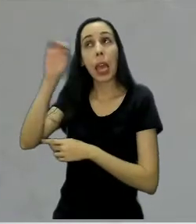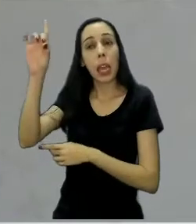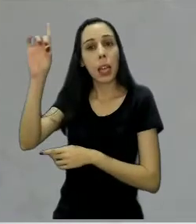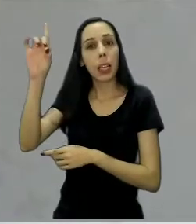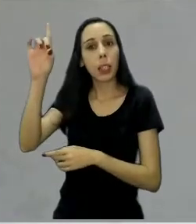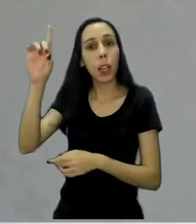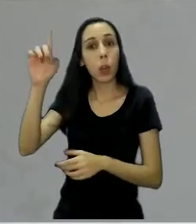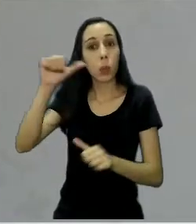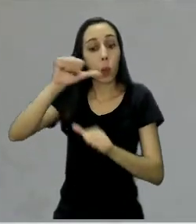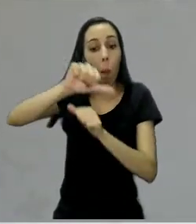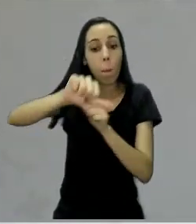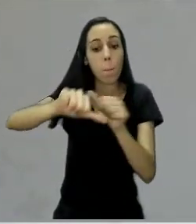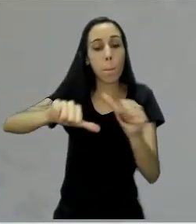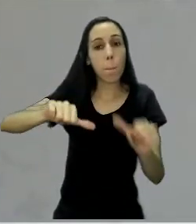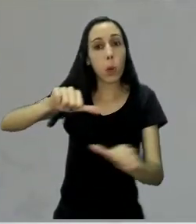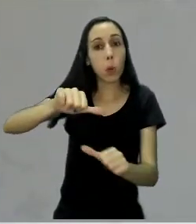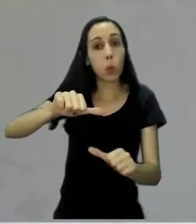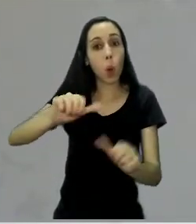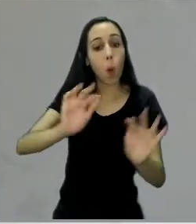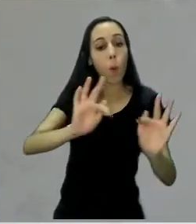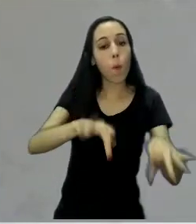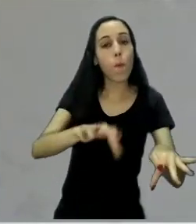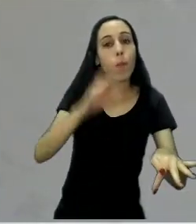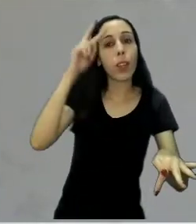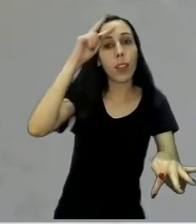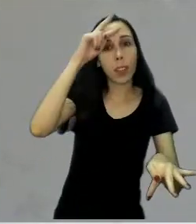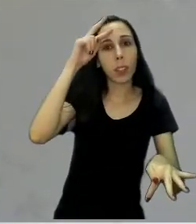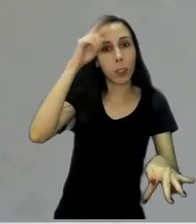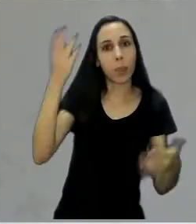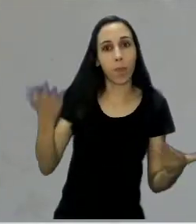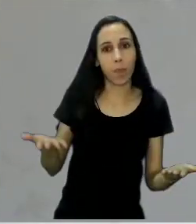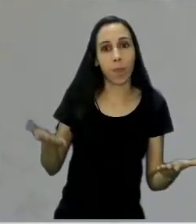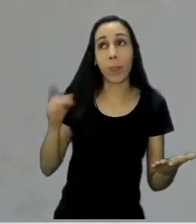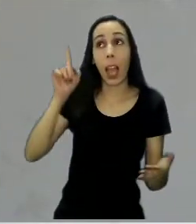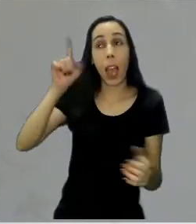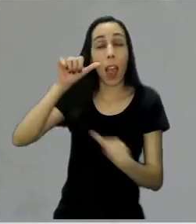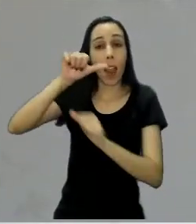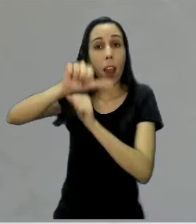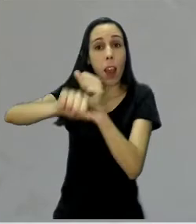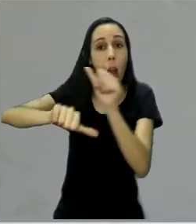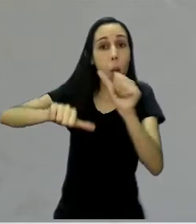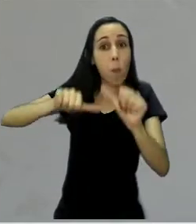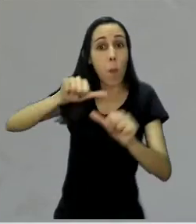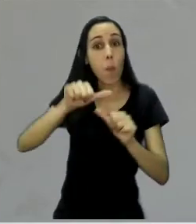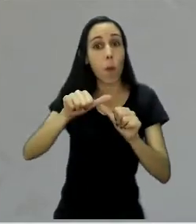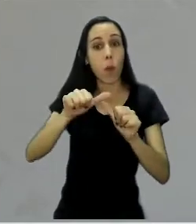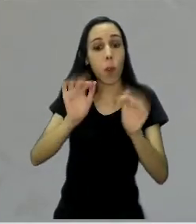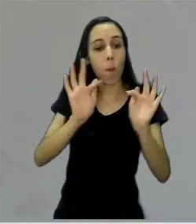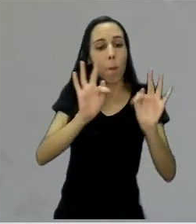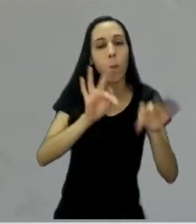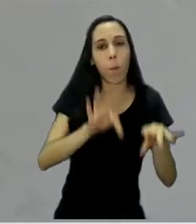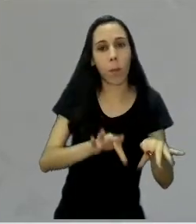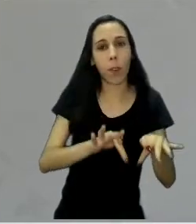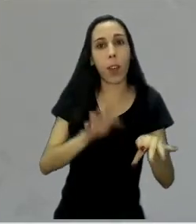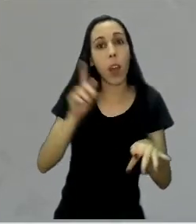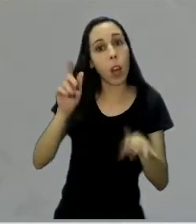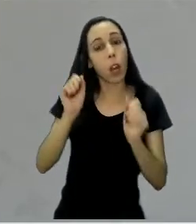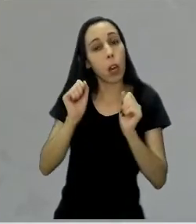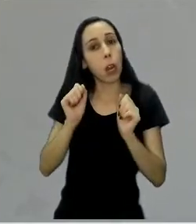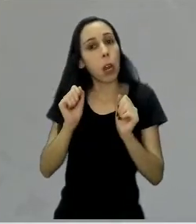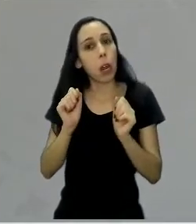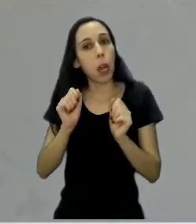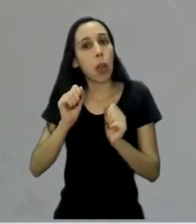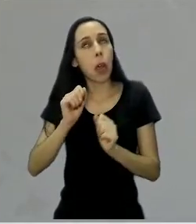mas Ele interferiu no fim da história. Ele muda o